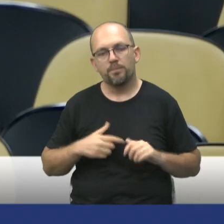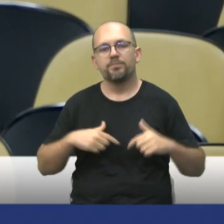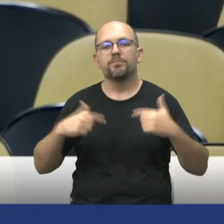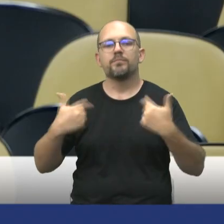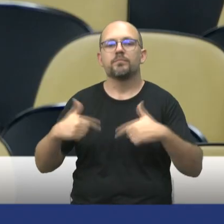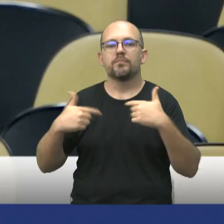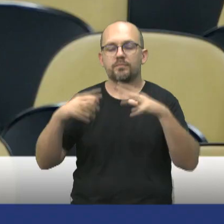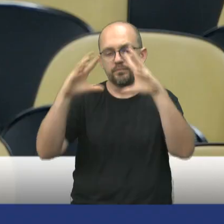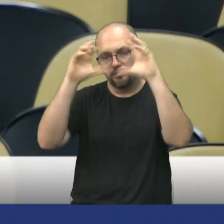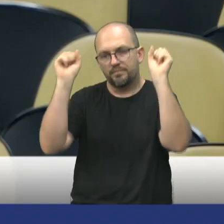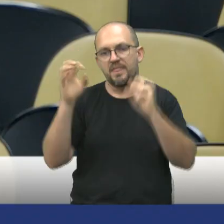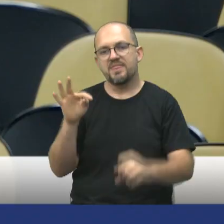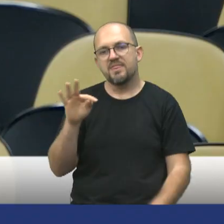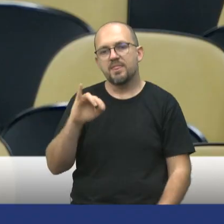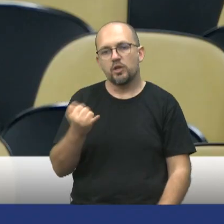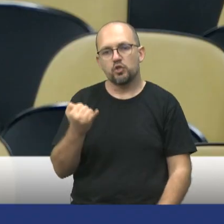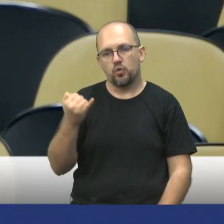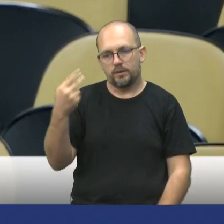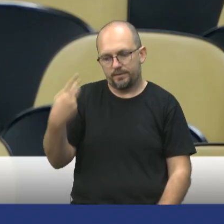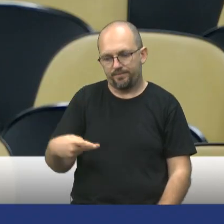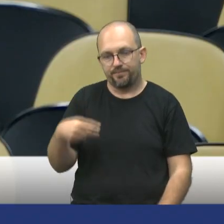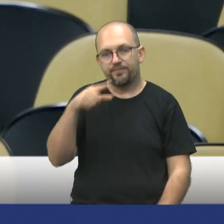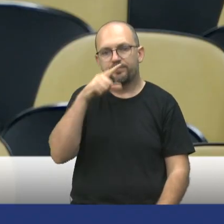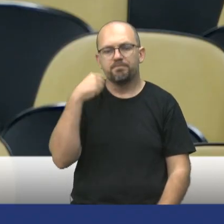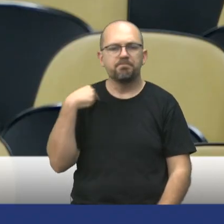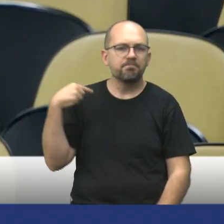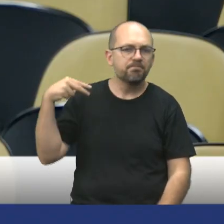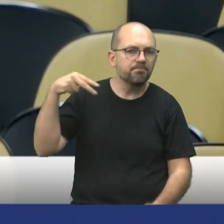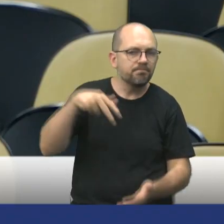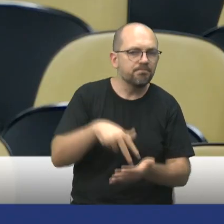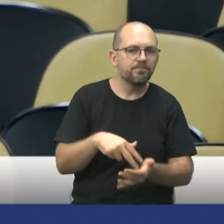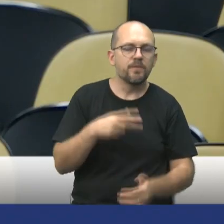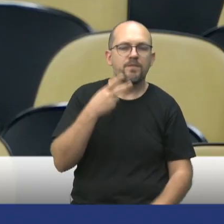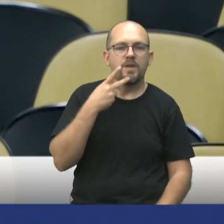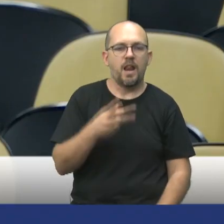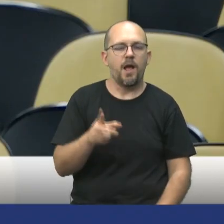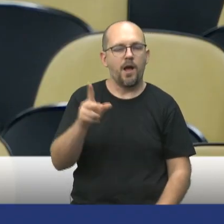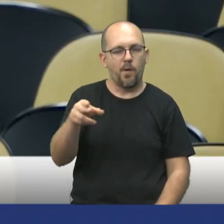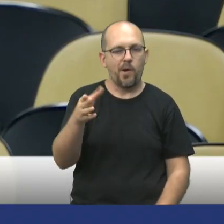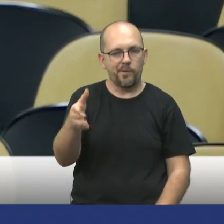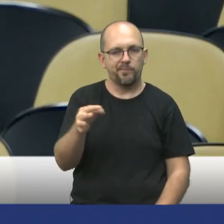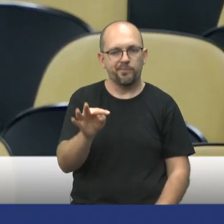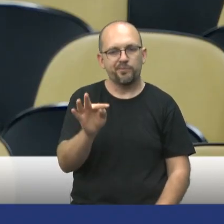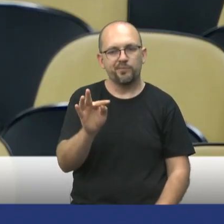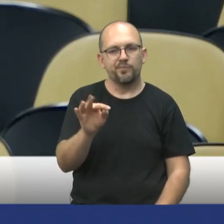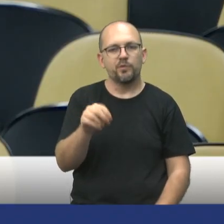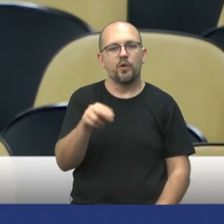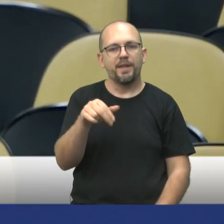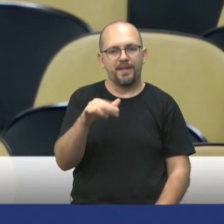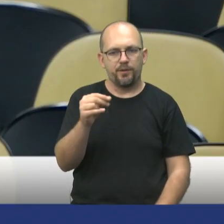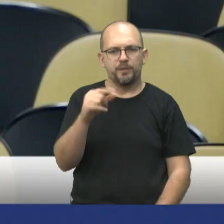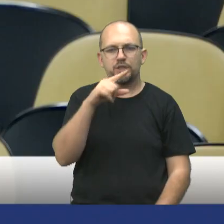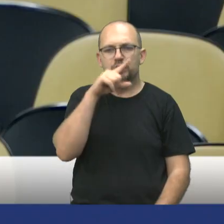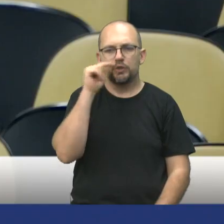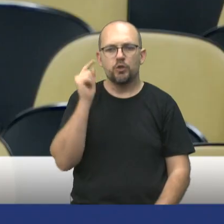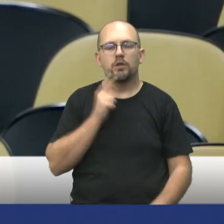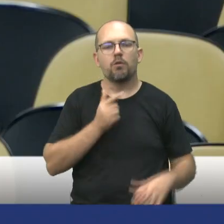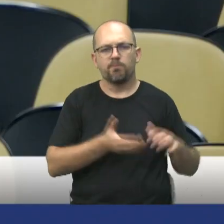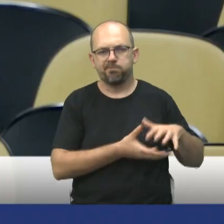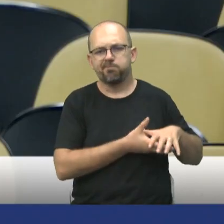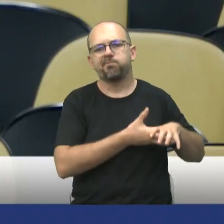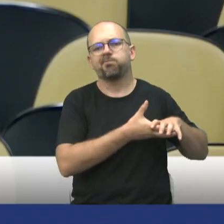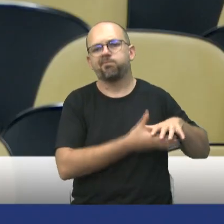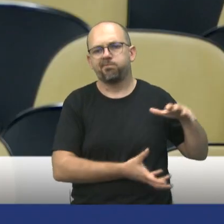de Jaú e eu vim aqui falar, como o senhor falou, Toninho, Jaú está com superávit, né, tem